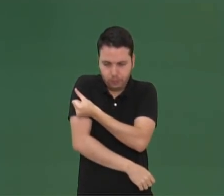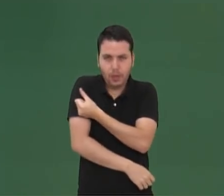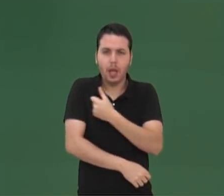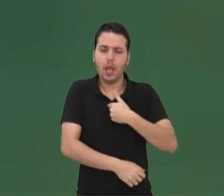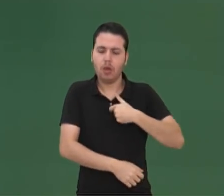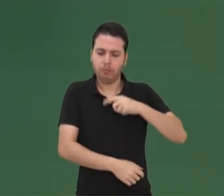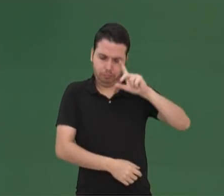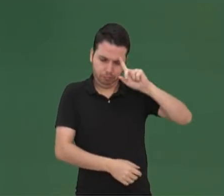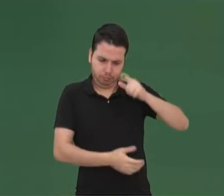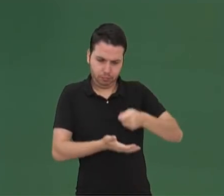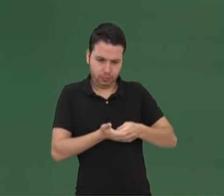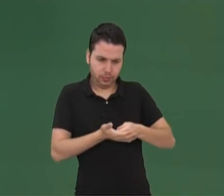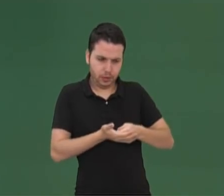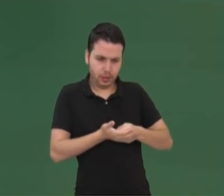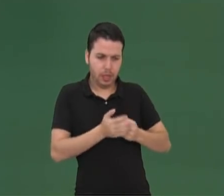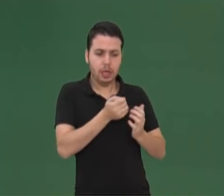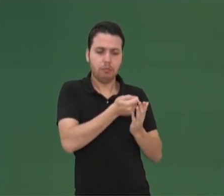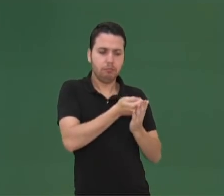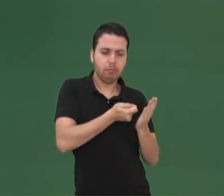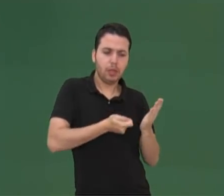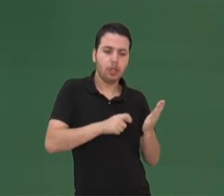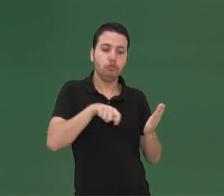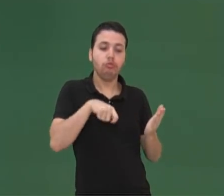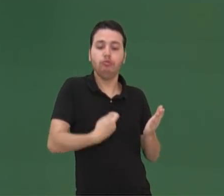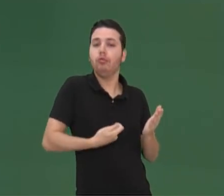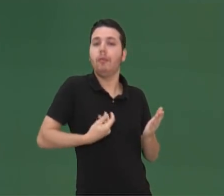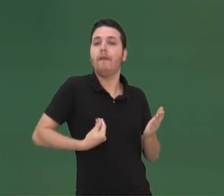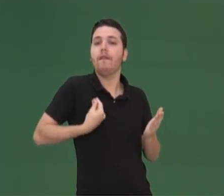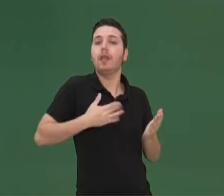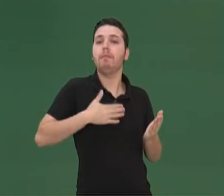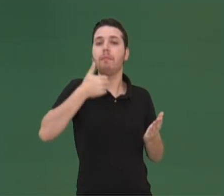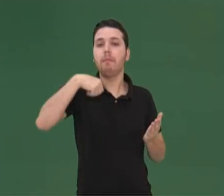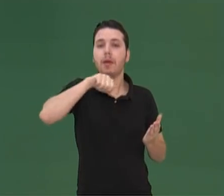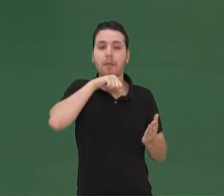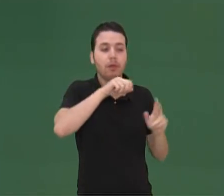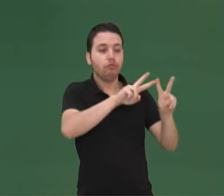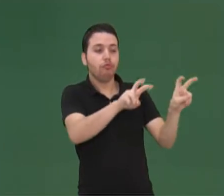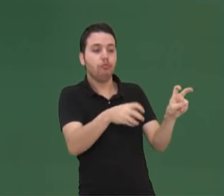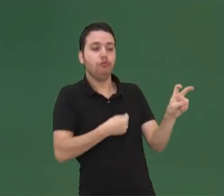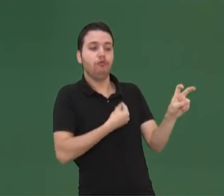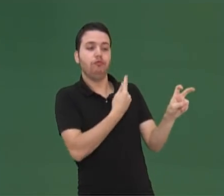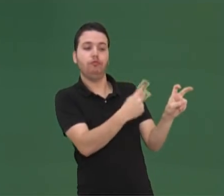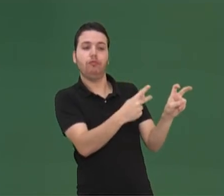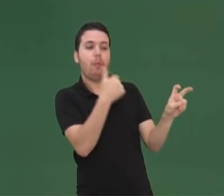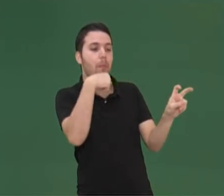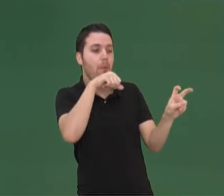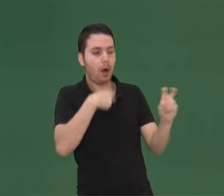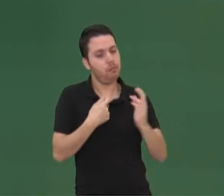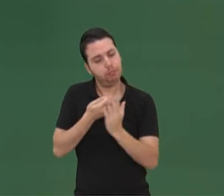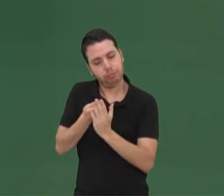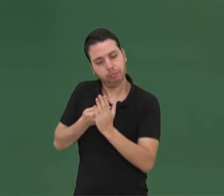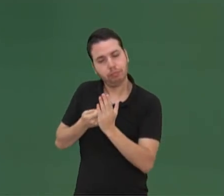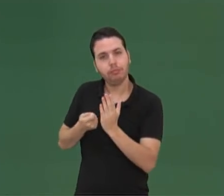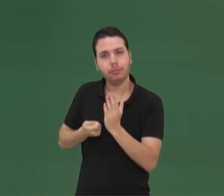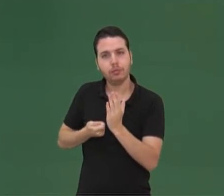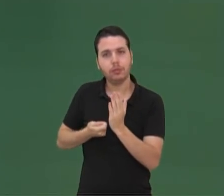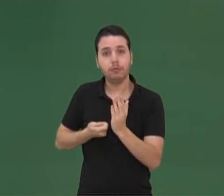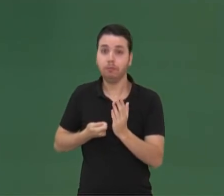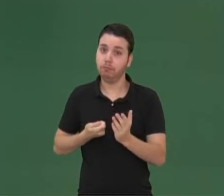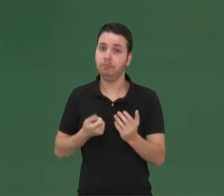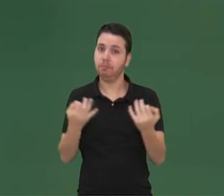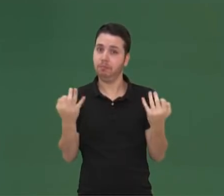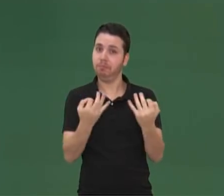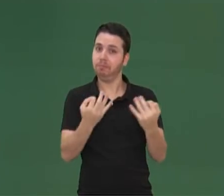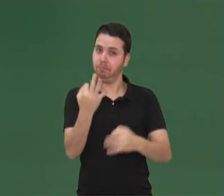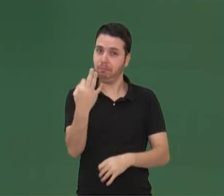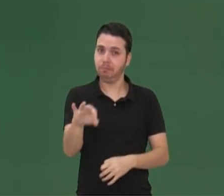escrever sobre a vida da minha mamãe. Perfeito, isso é uma biografia. E a autobiografia,